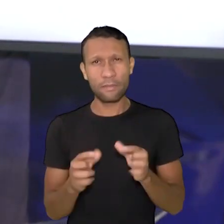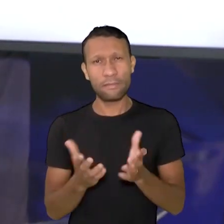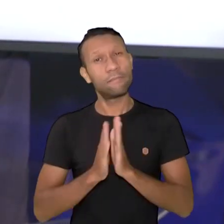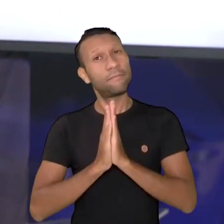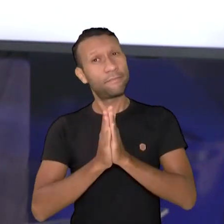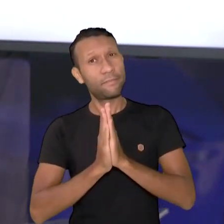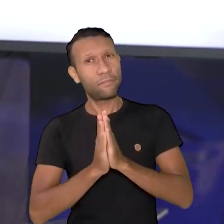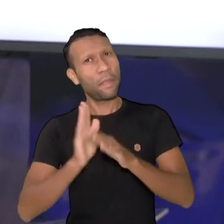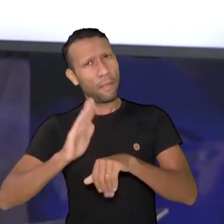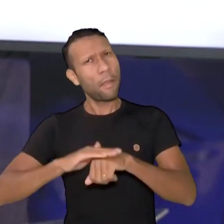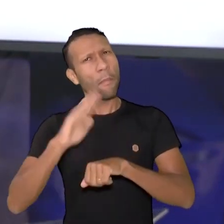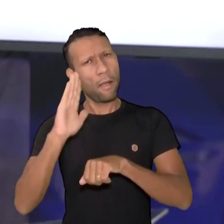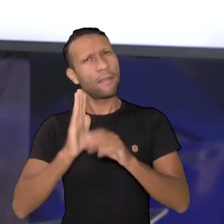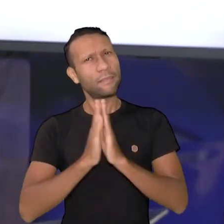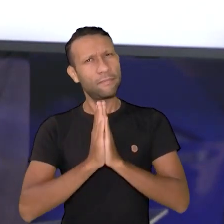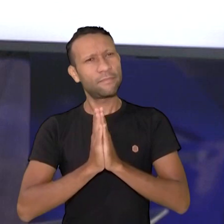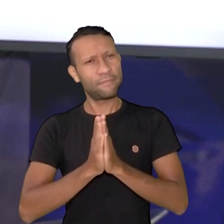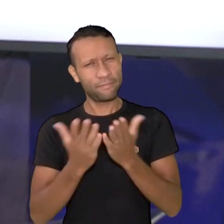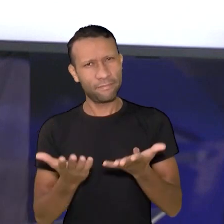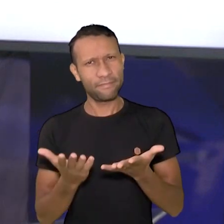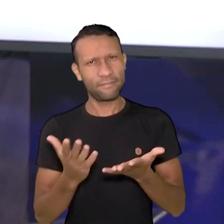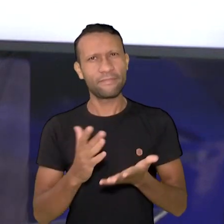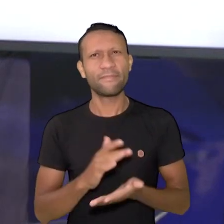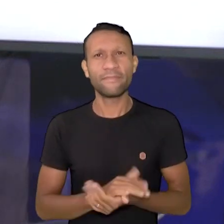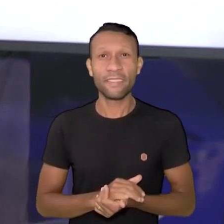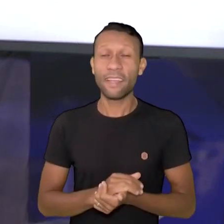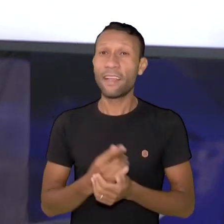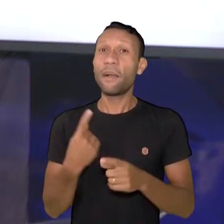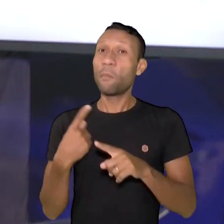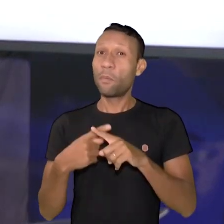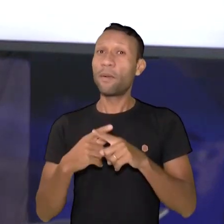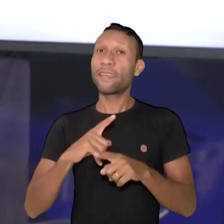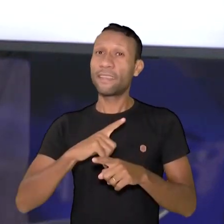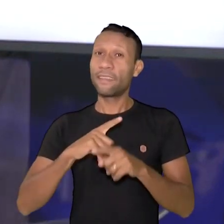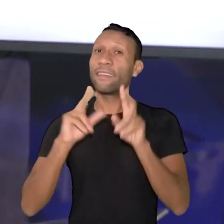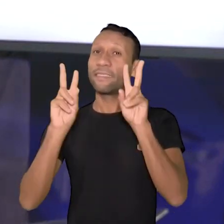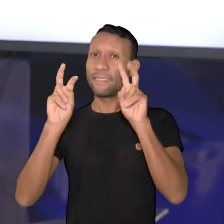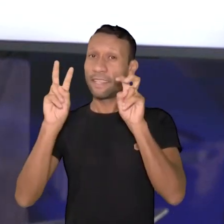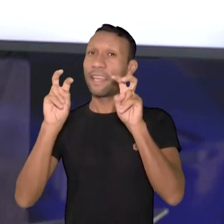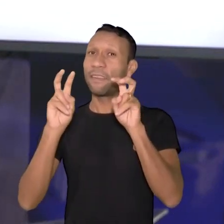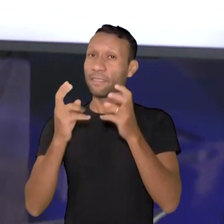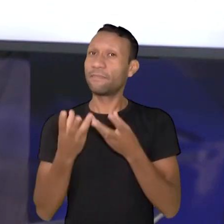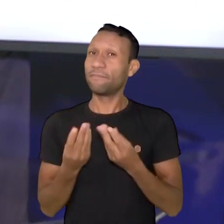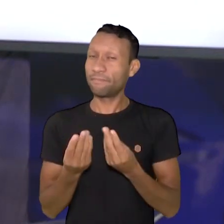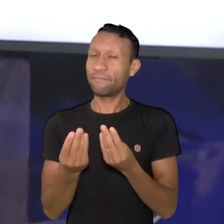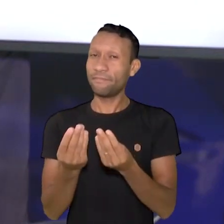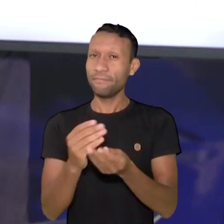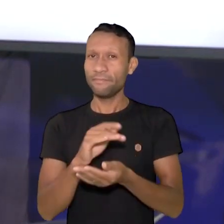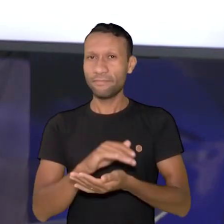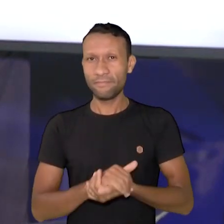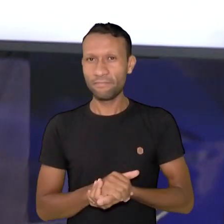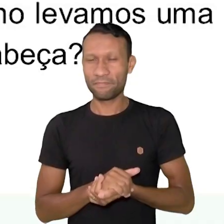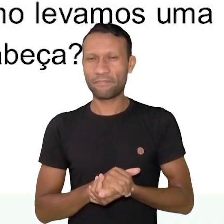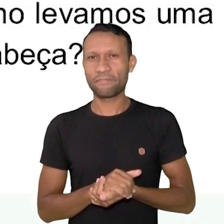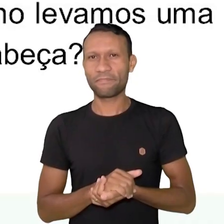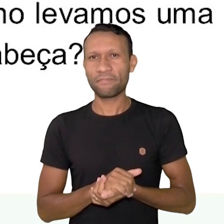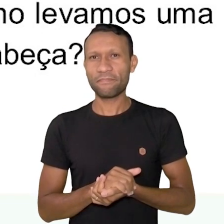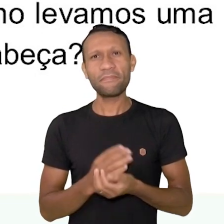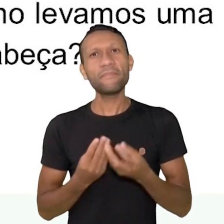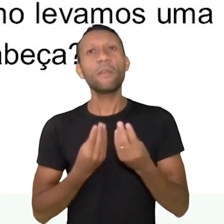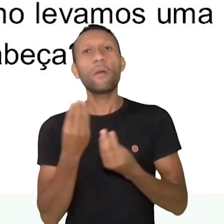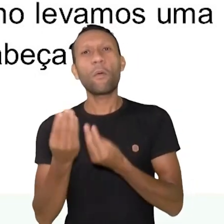linhas, não. Tentem botar um pouquinho mais de coisinha, porque assunto tem para vocês colocarem, certo? Como as informações